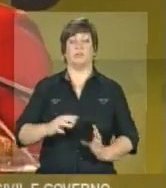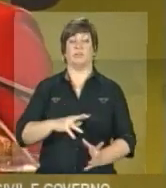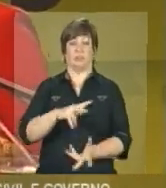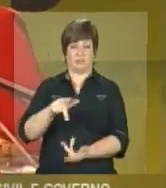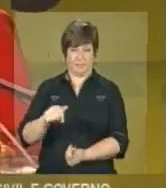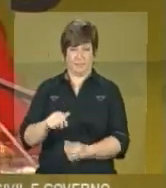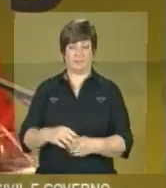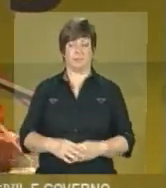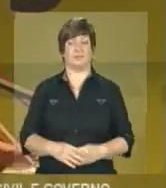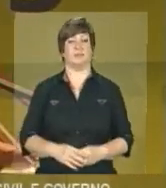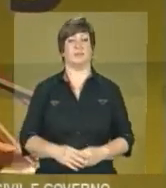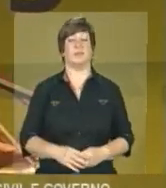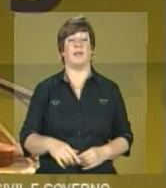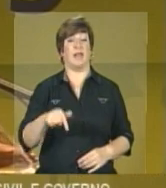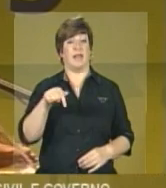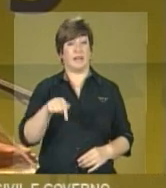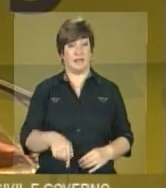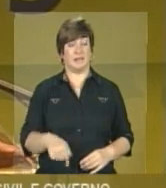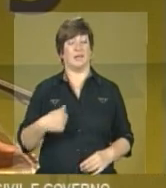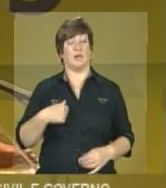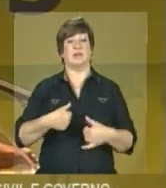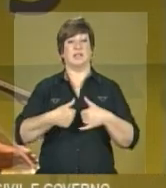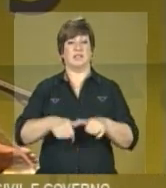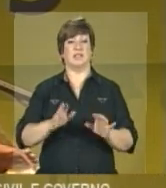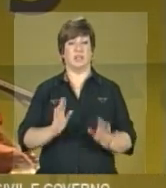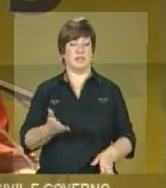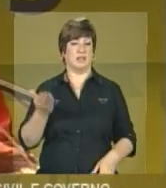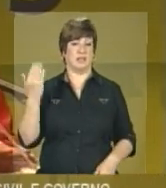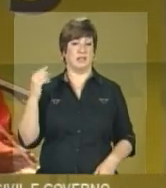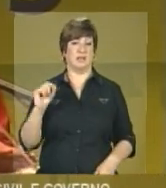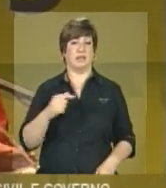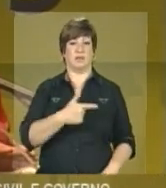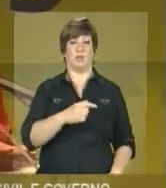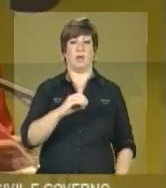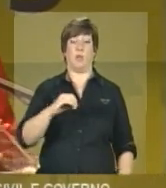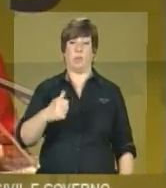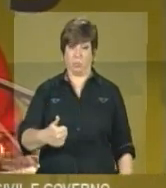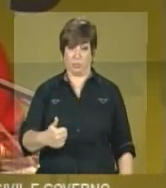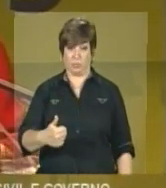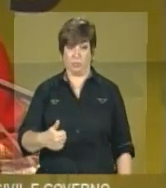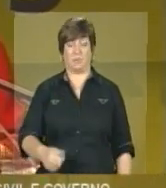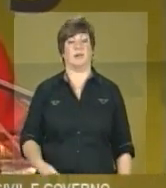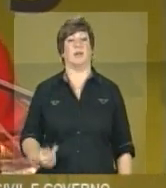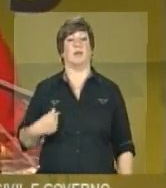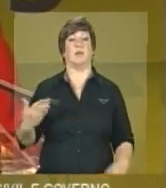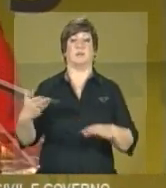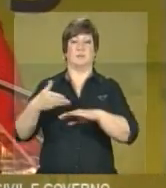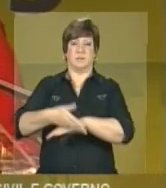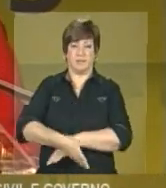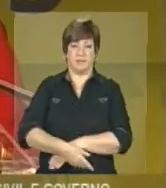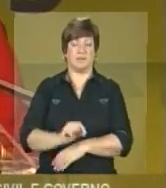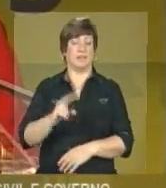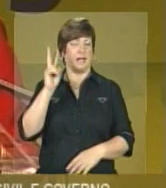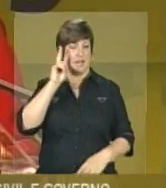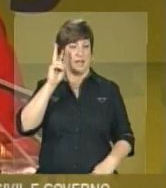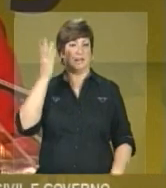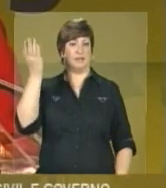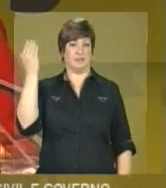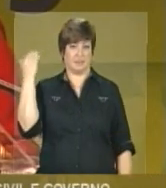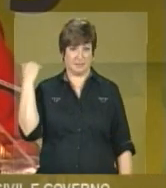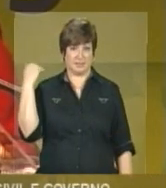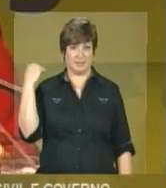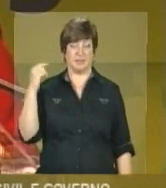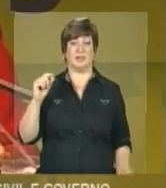Mundial. Aqui estive em 2001. Participei naquela